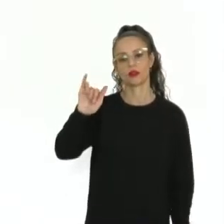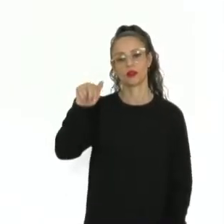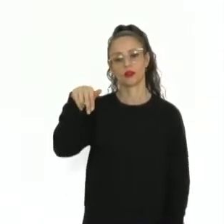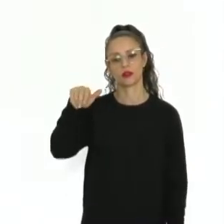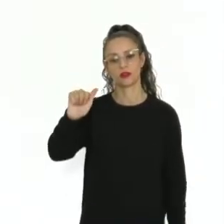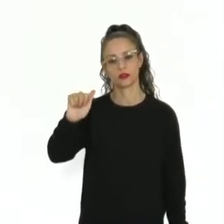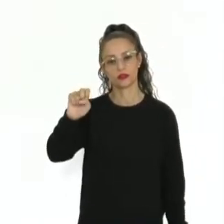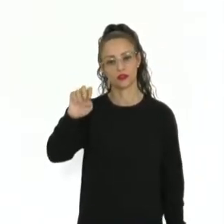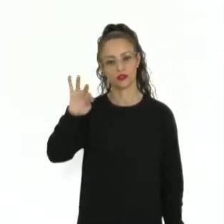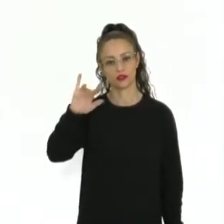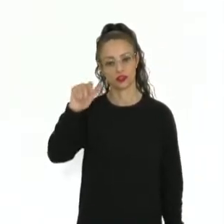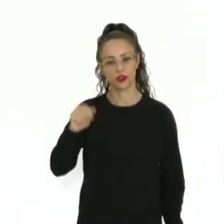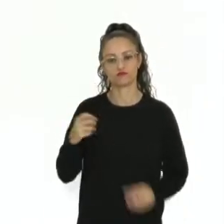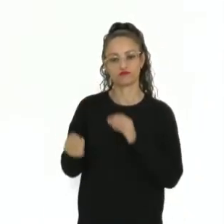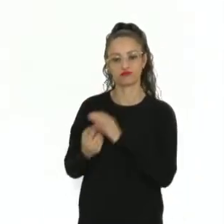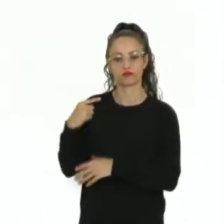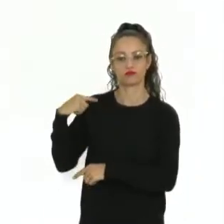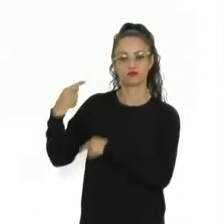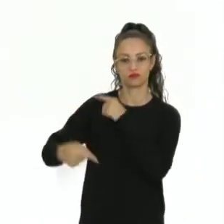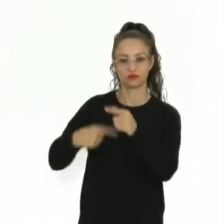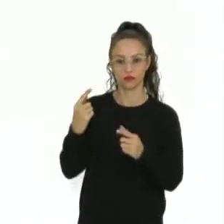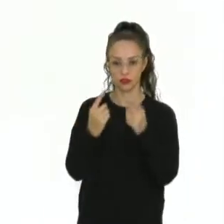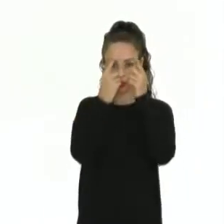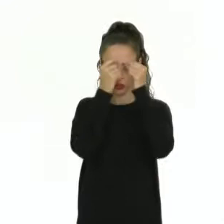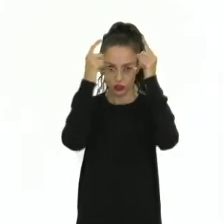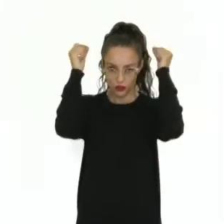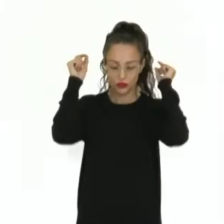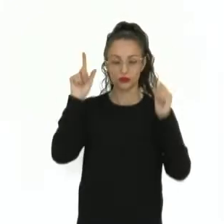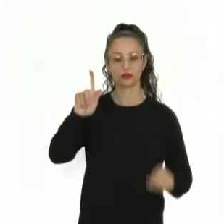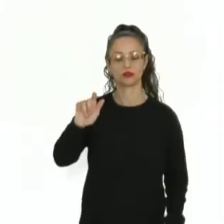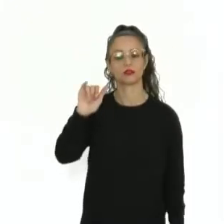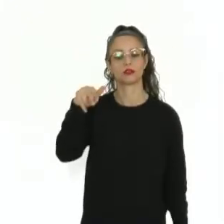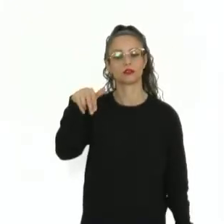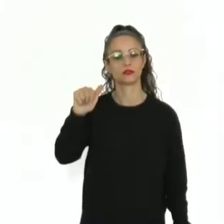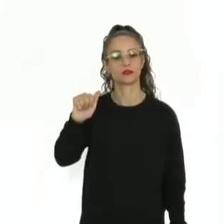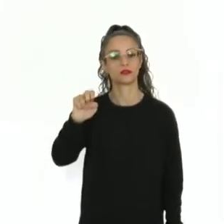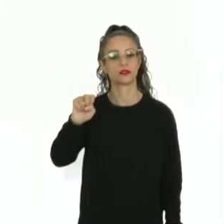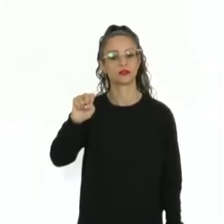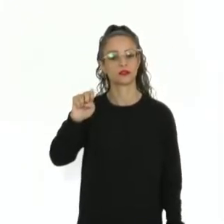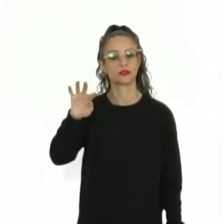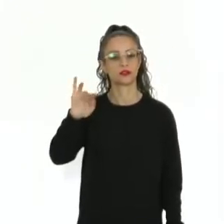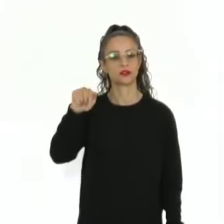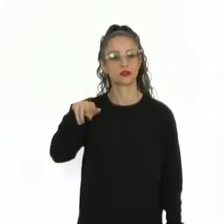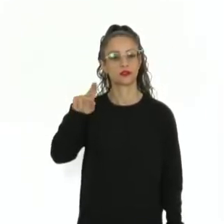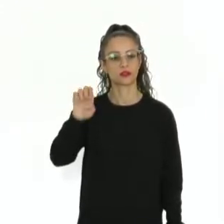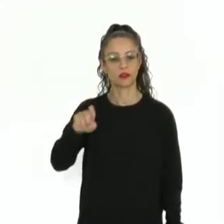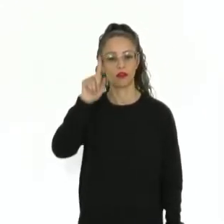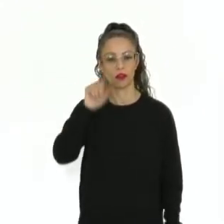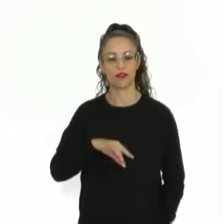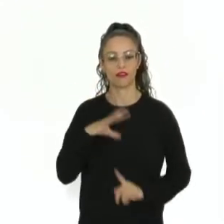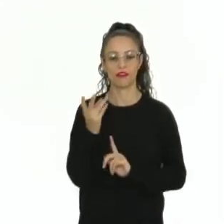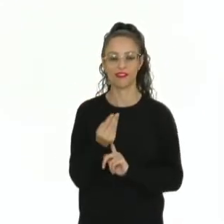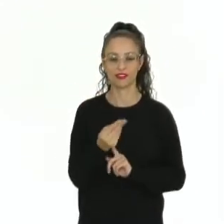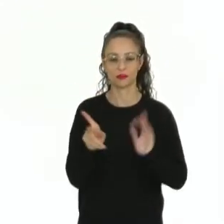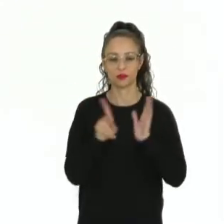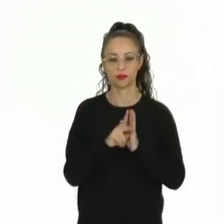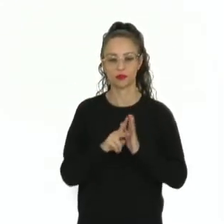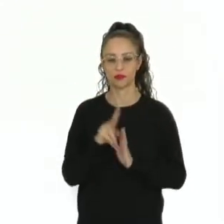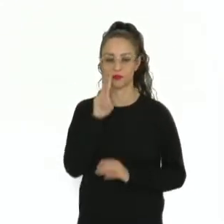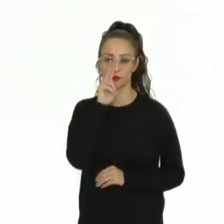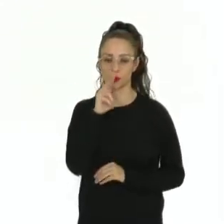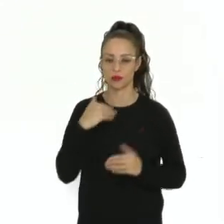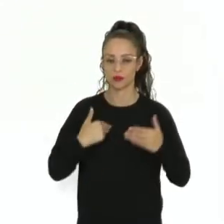surgiu do grego chamado gymnastike, que é a arte de fortificar o corpo e também